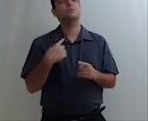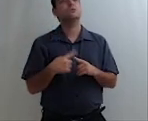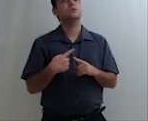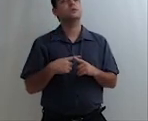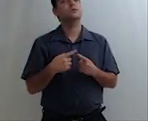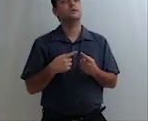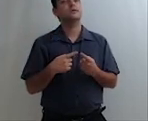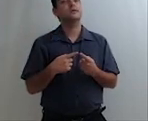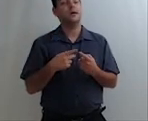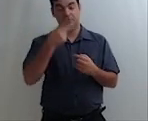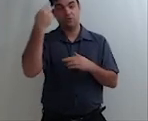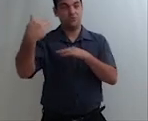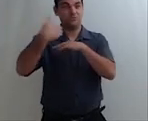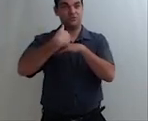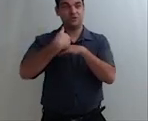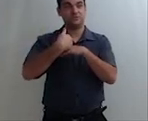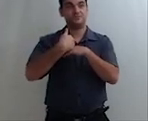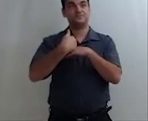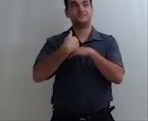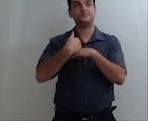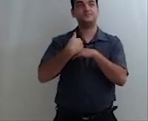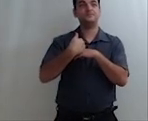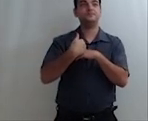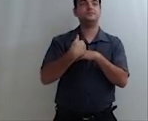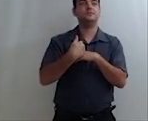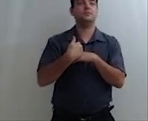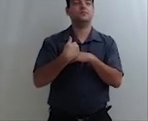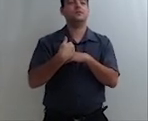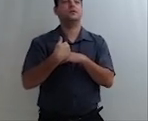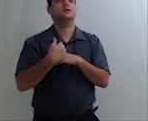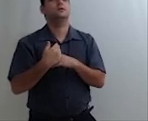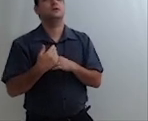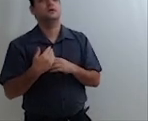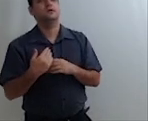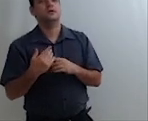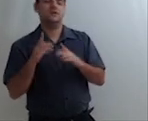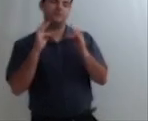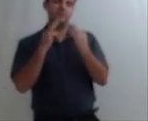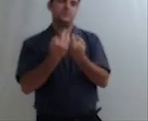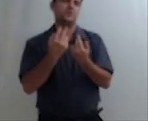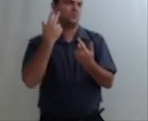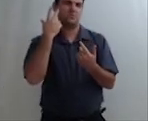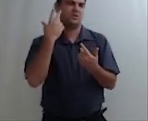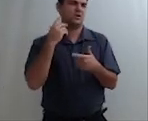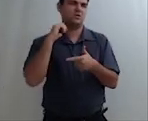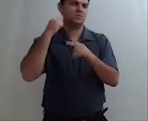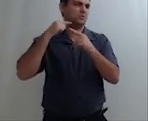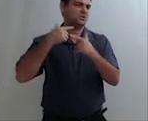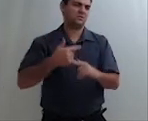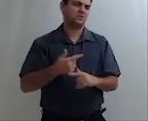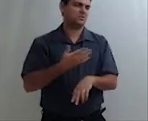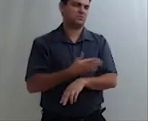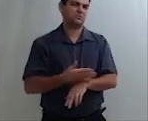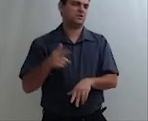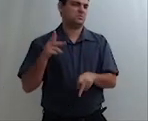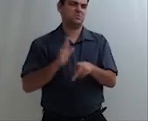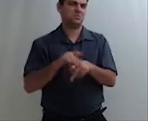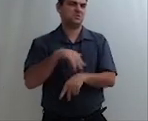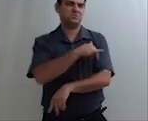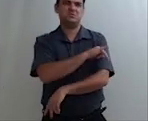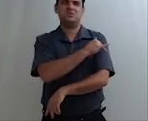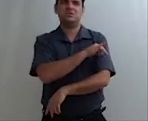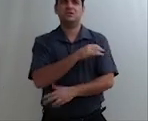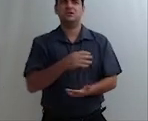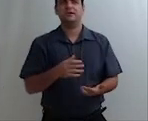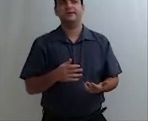escritório pra família do Hora paciente família tradicional advogada do Rio de Janeiro eu